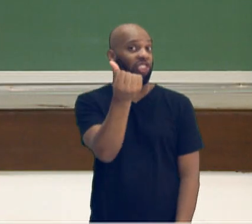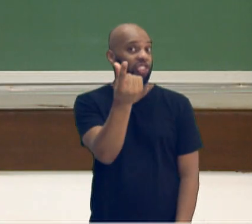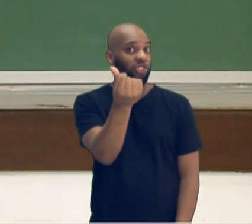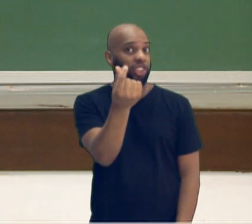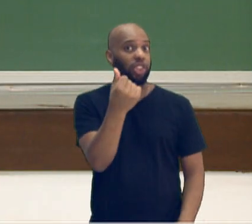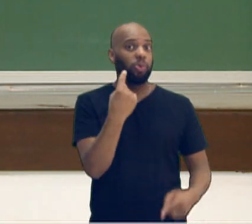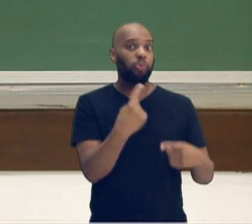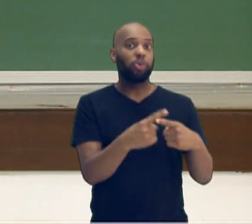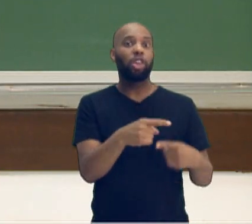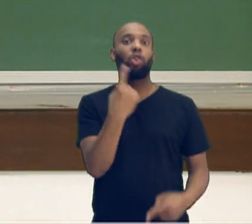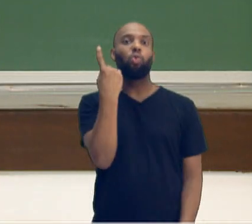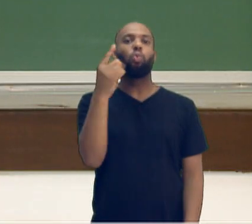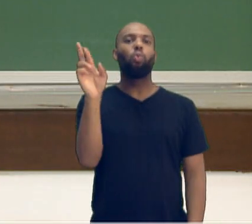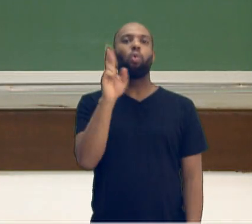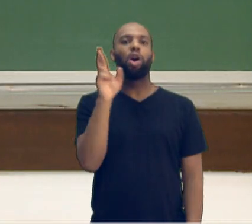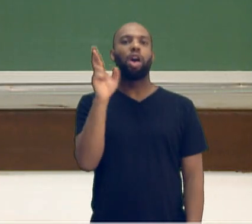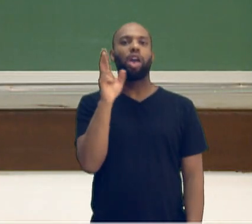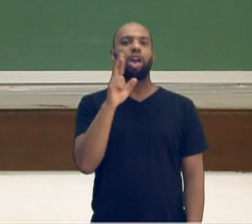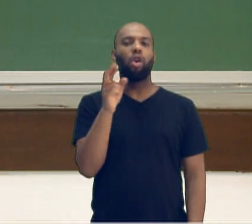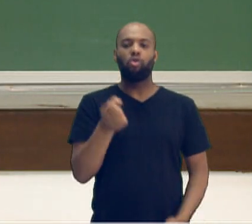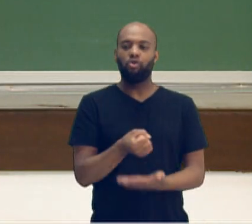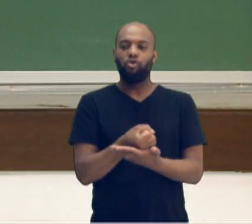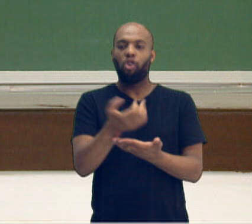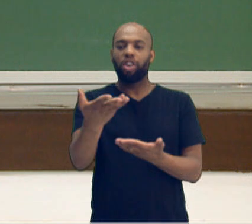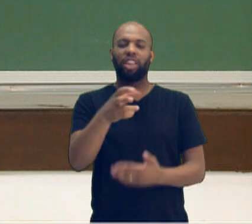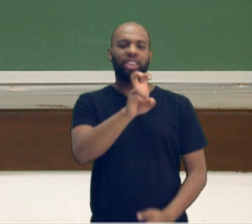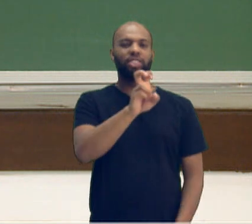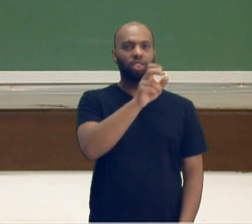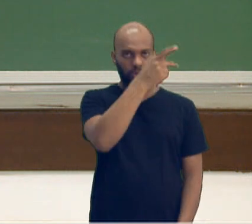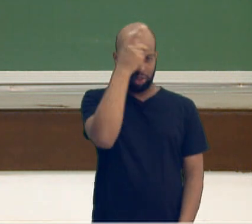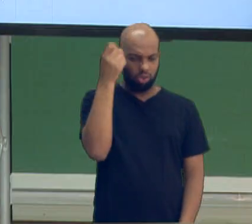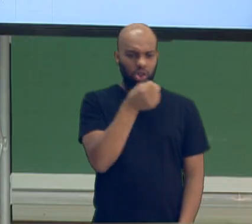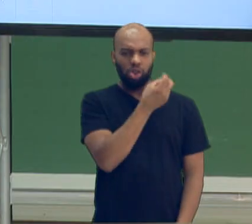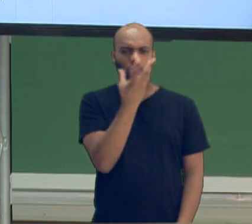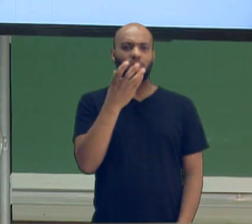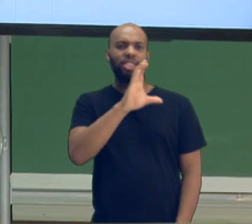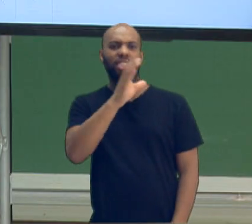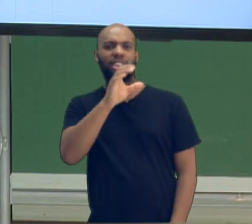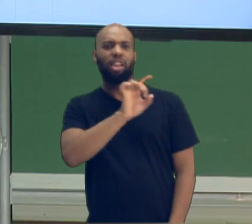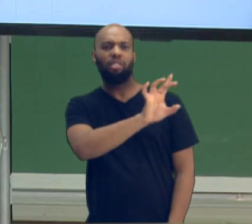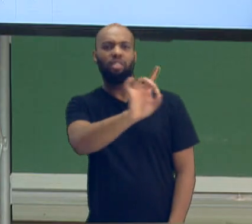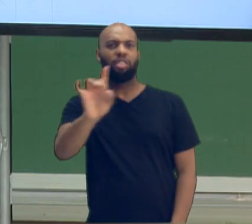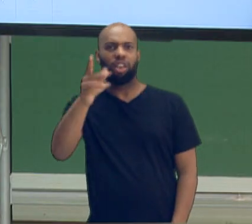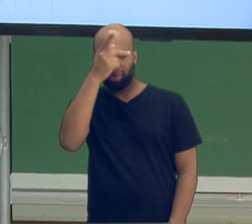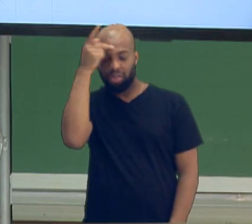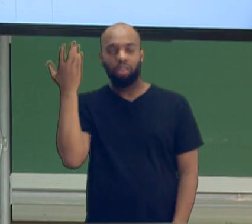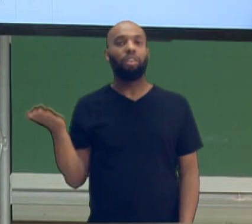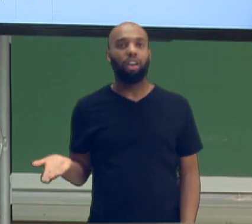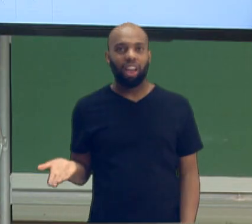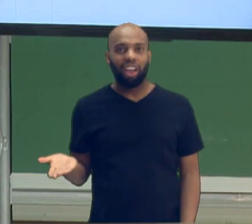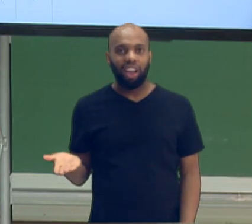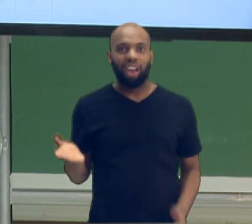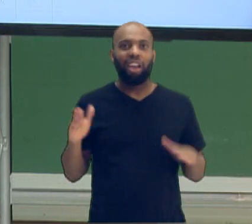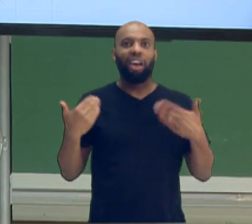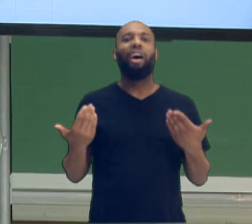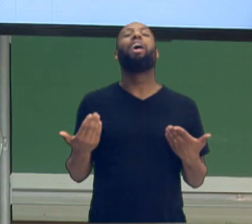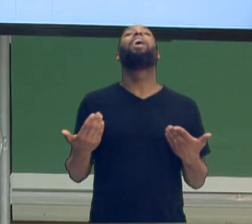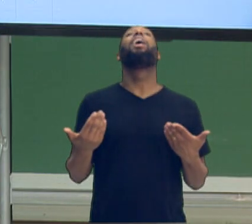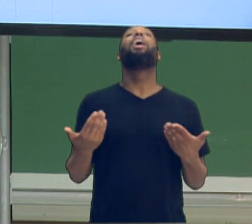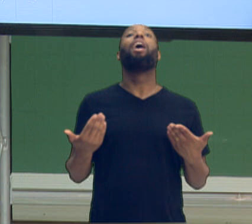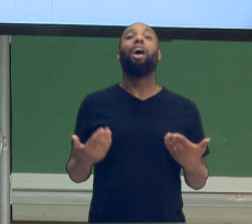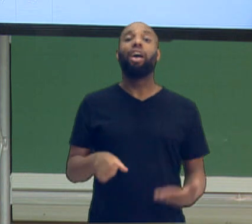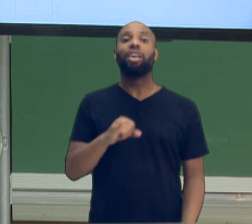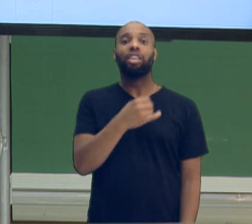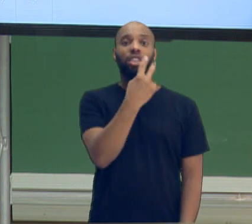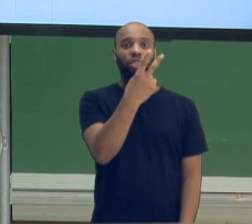Se eu pegar 1 real para dividir para 5 pessoas, quantos centavos vai ficar para cada um? Ah, e se fosse